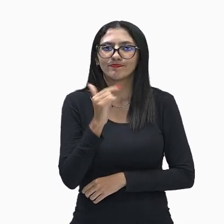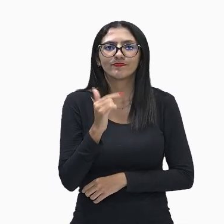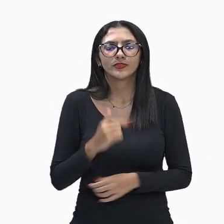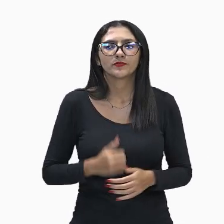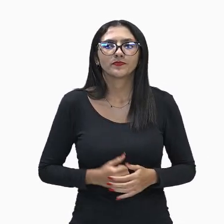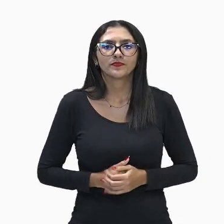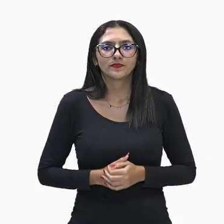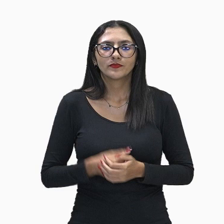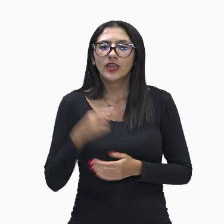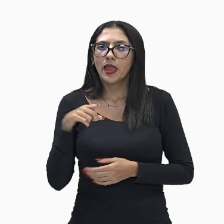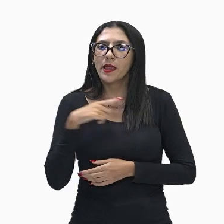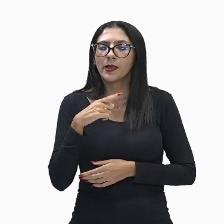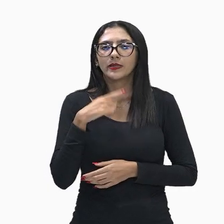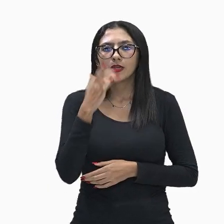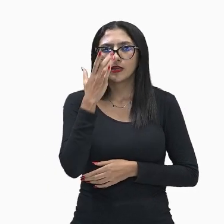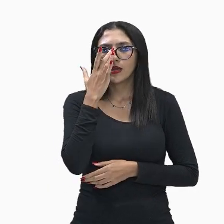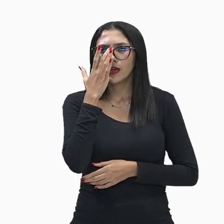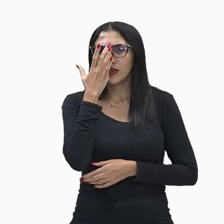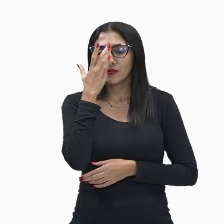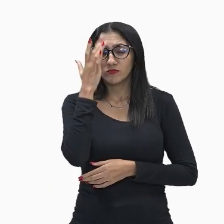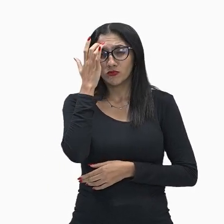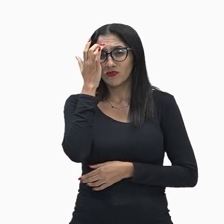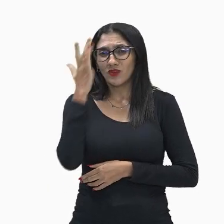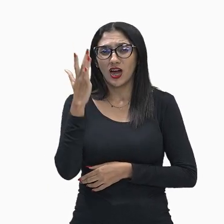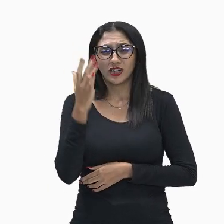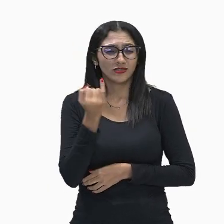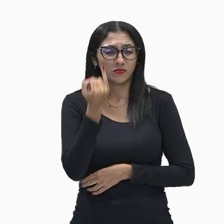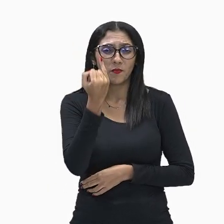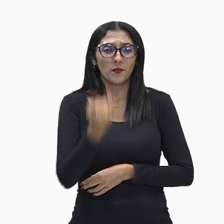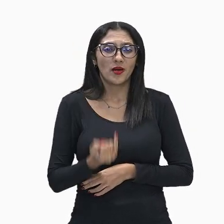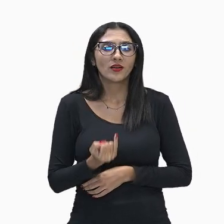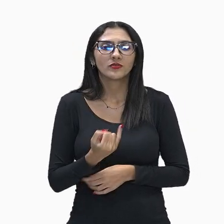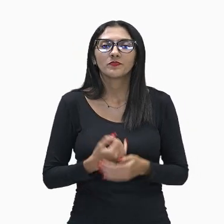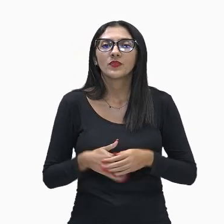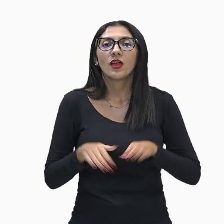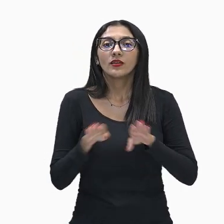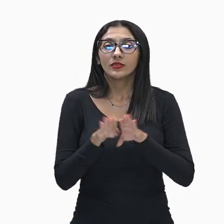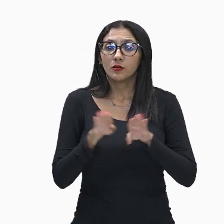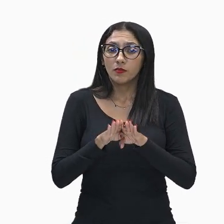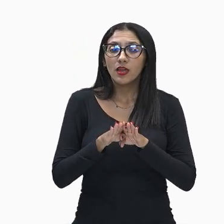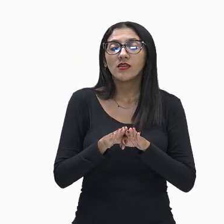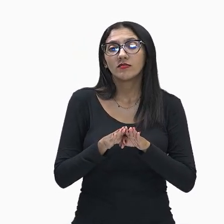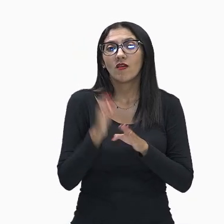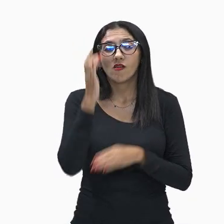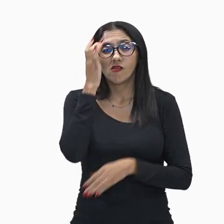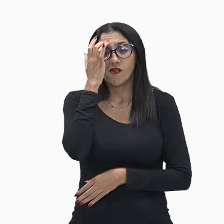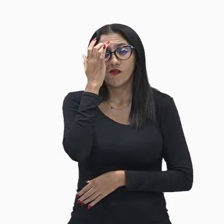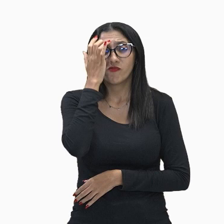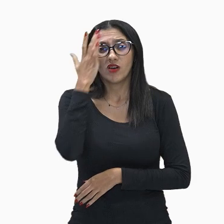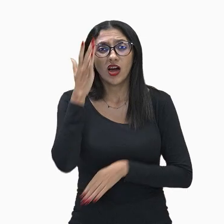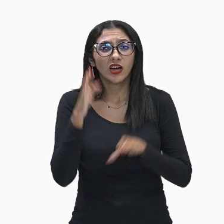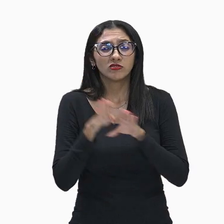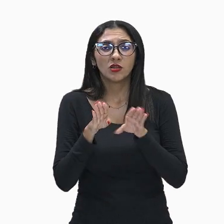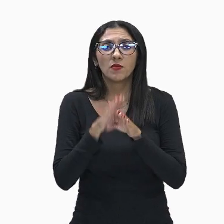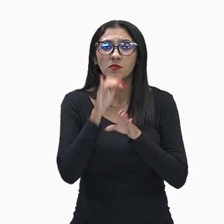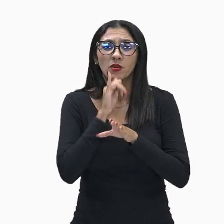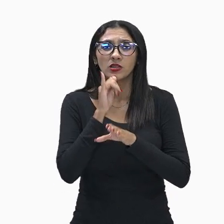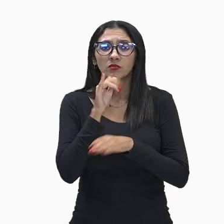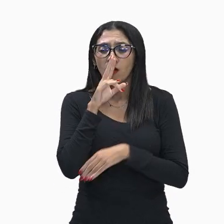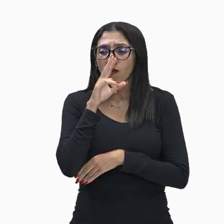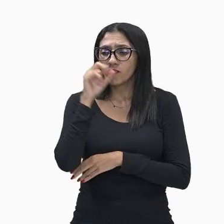ter essa facilidade para perder peso bem como mais facilidade para perder também massa